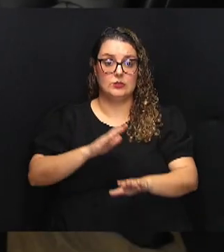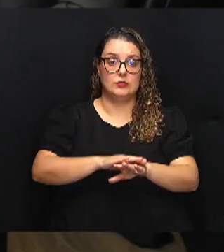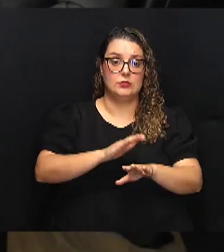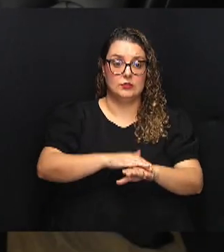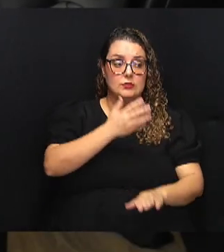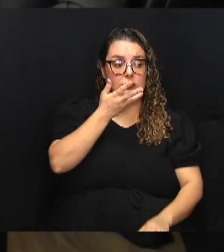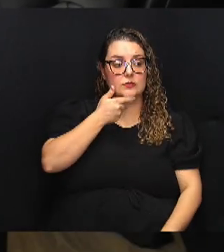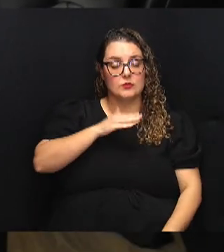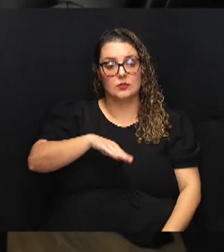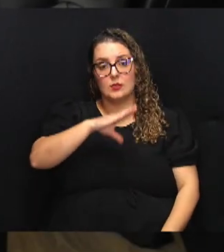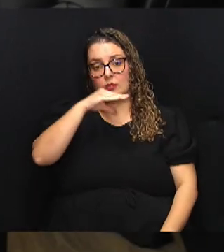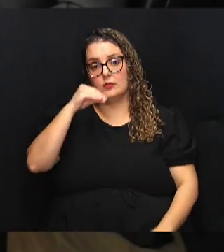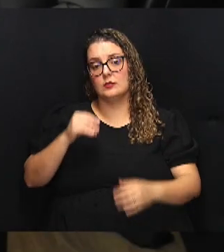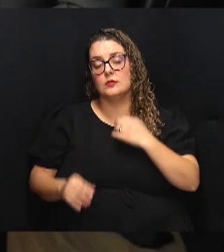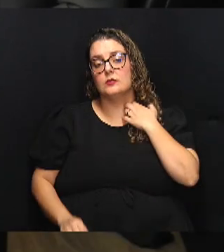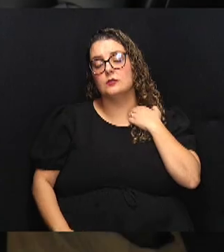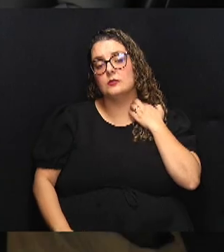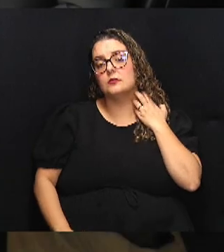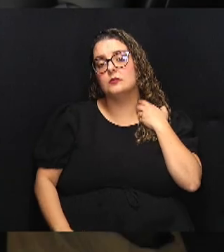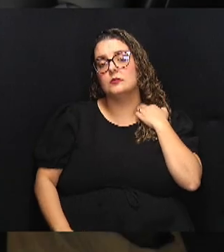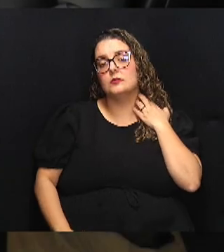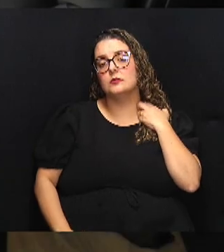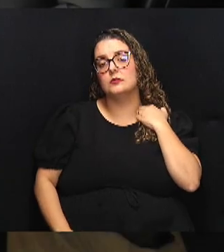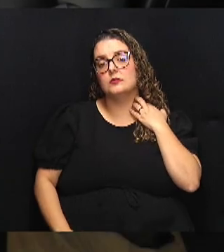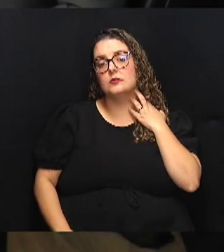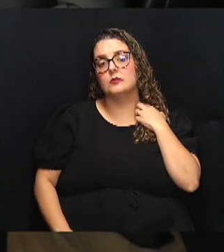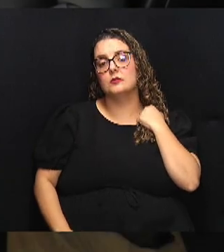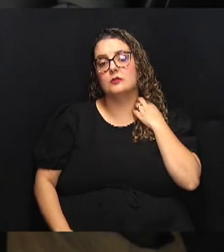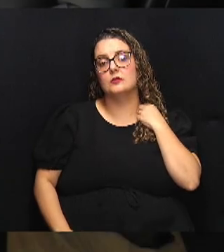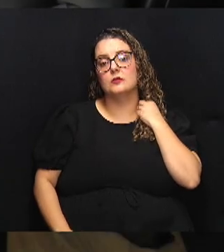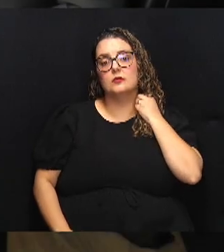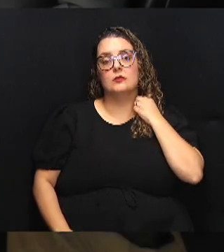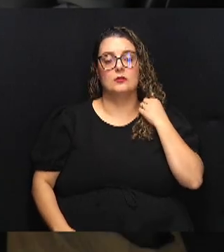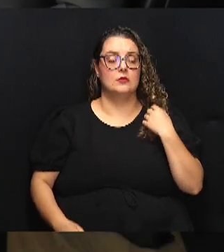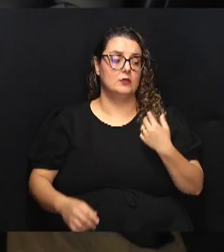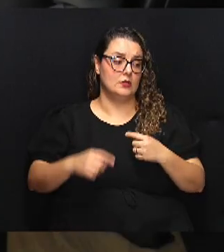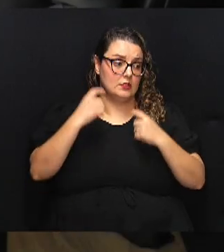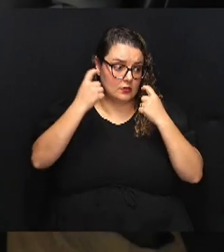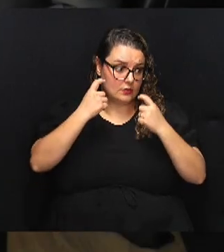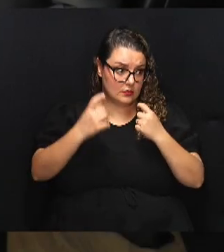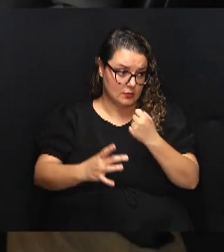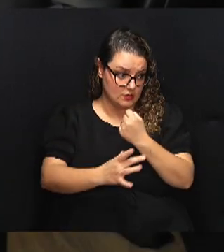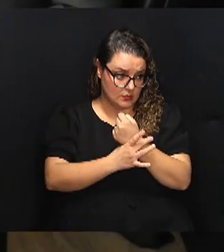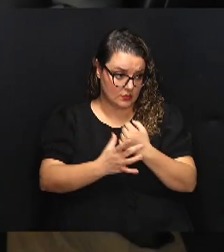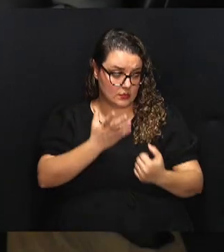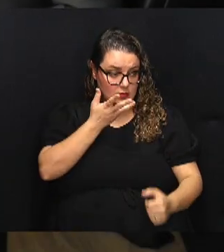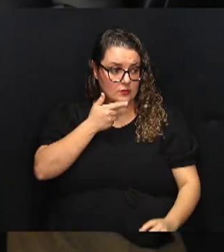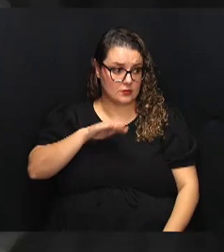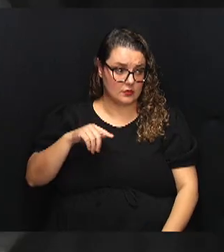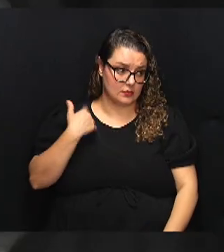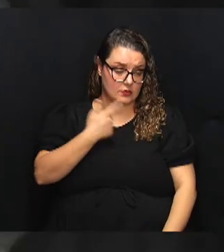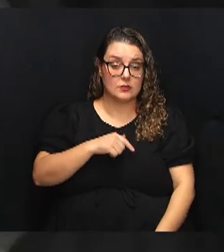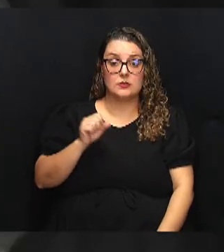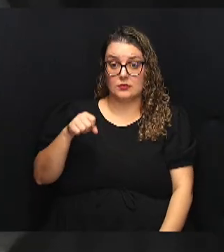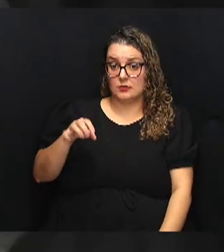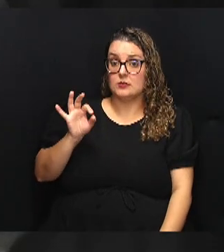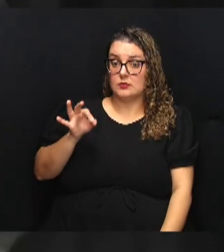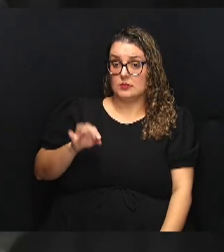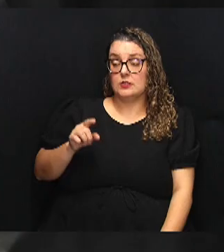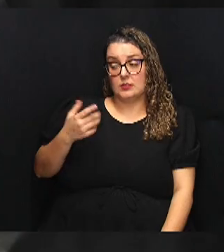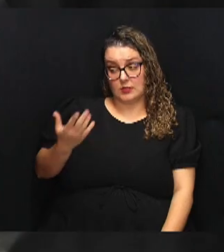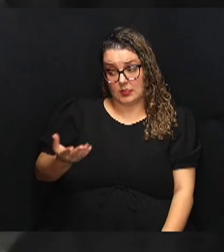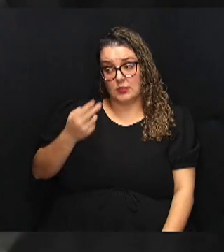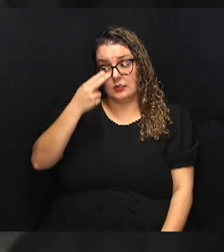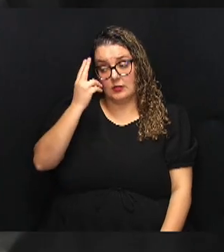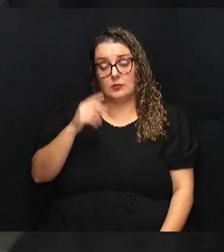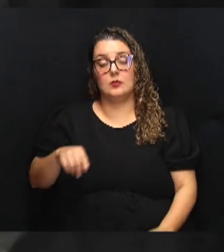e adolescente. É essa a preocupação com a questão de segurança com as nossas crianças? Sem dúvida, né? E aí, Gabriel, eu fiz questão